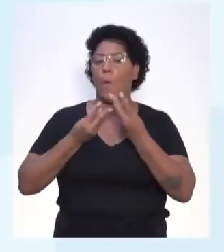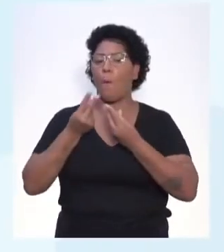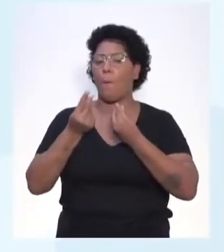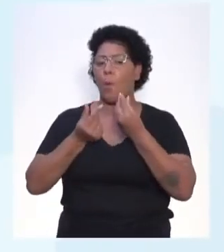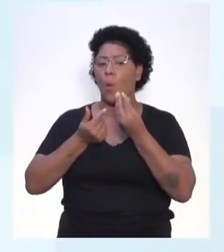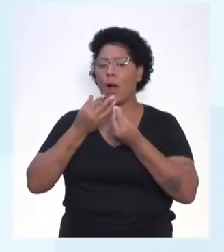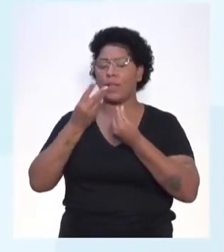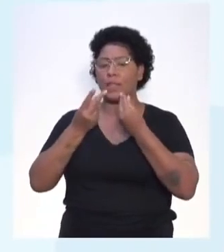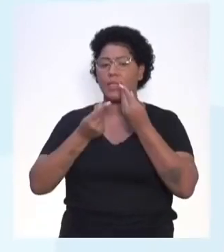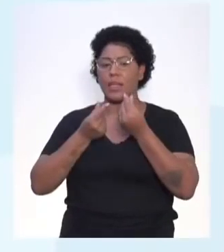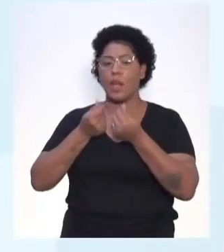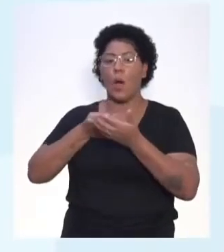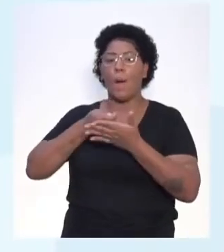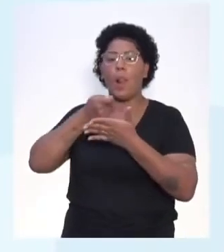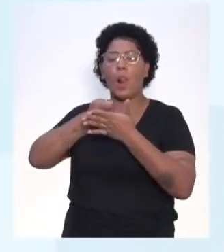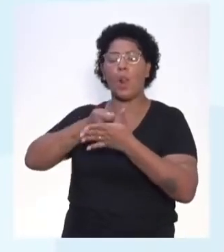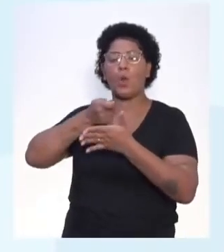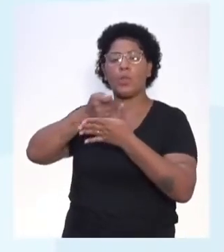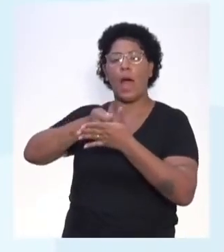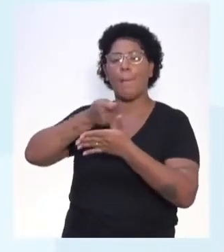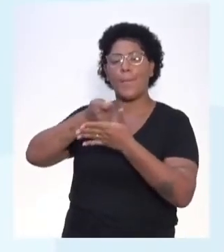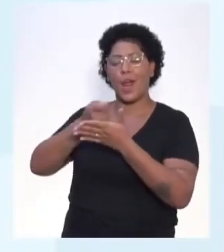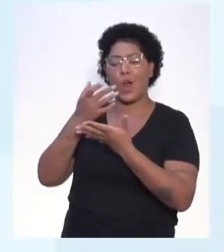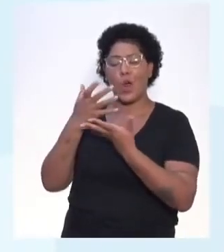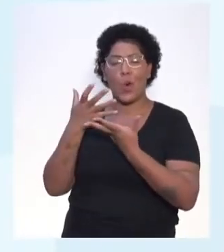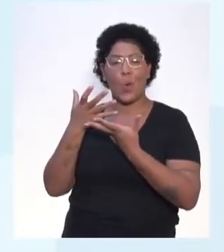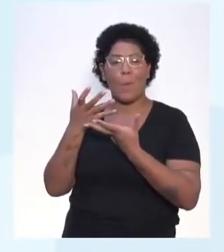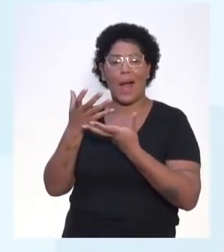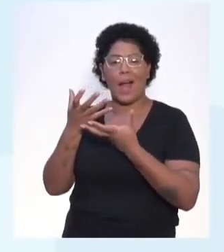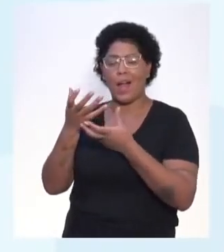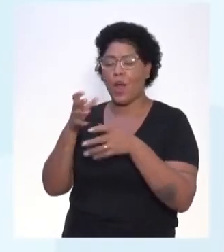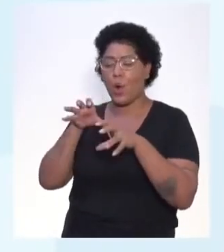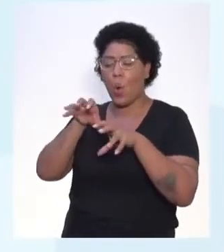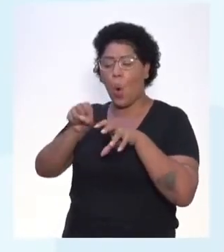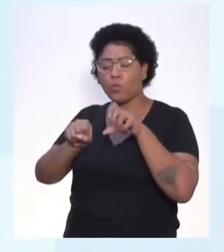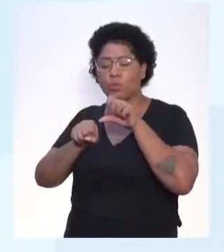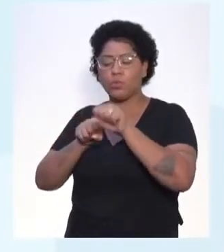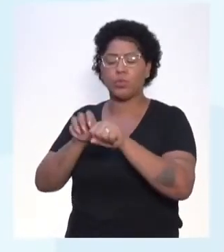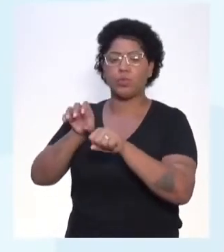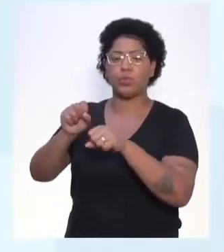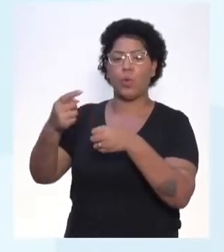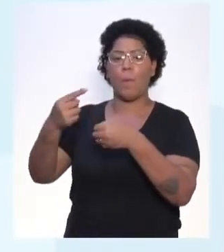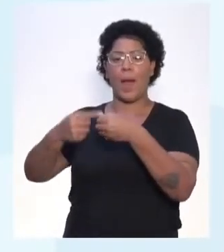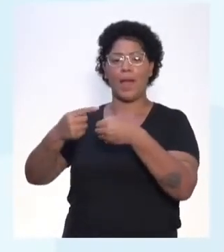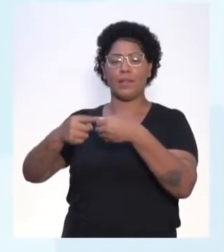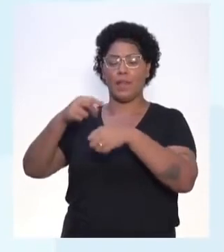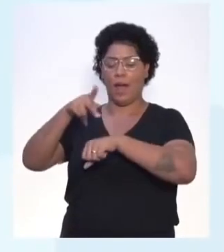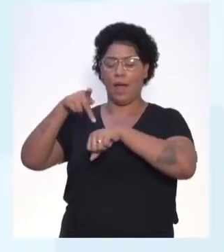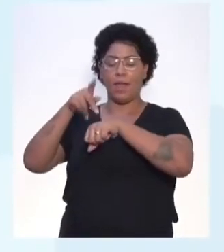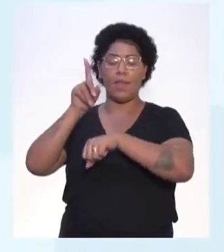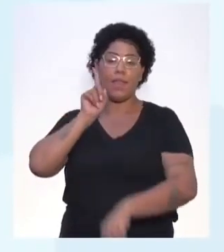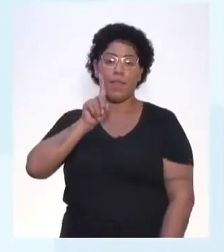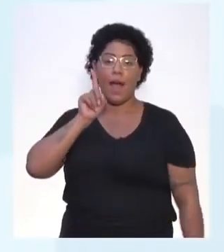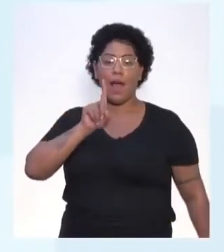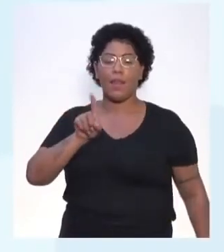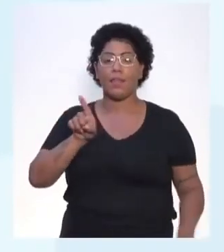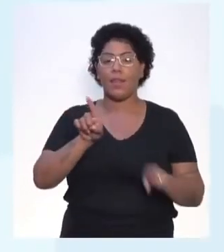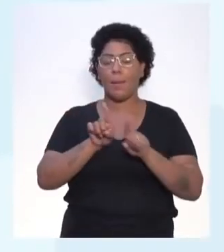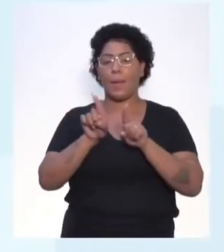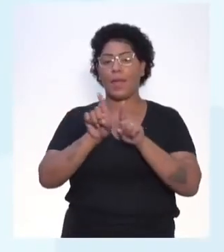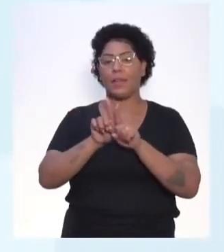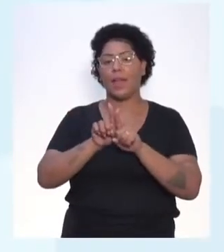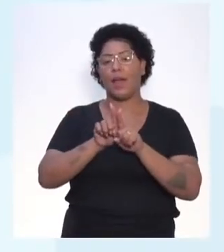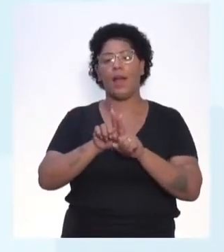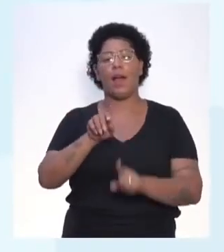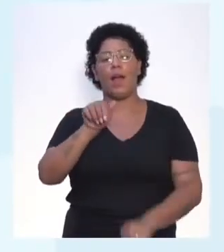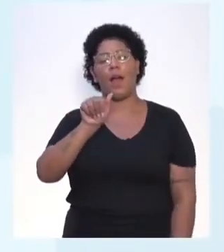além dessa concorrência acirrada de que eu falei para vocês, a unificação da Itália e da Alemanha, que ocorreu aí na